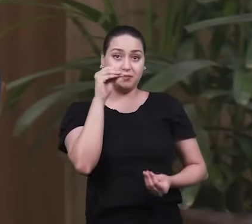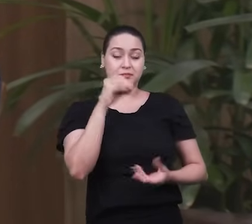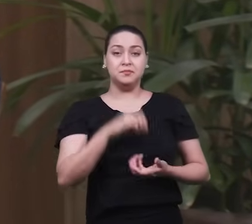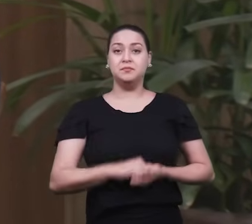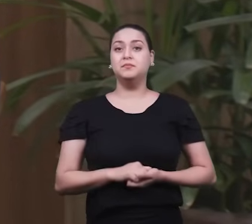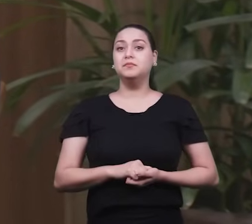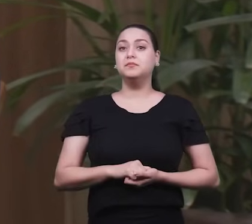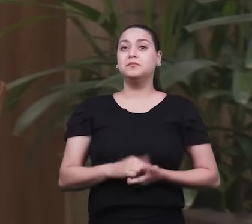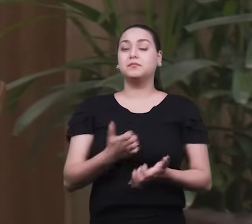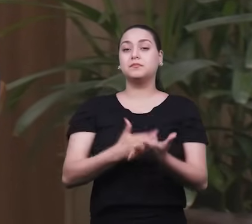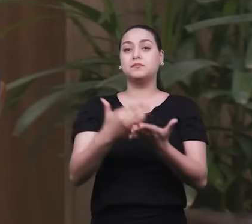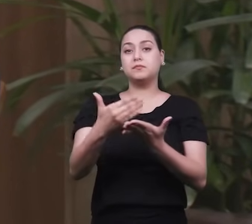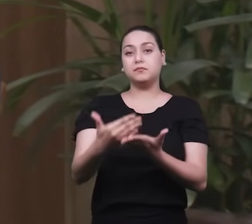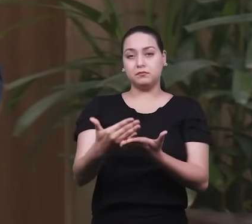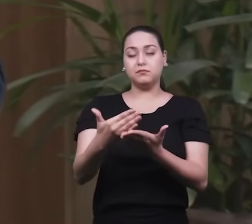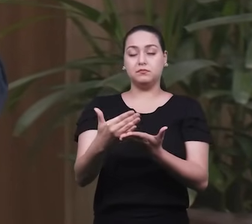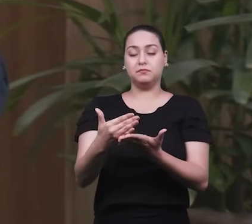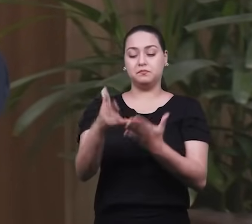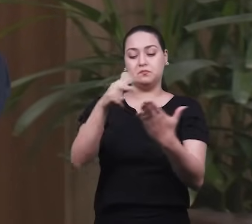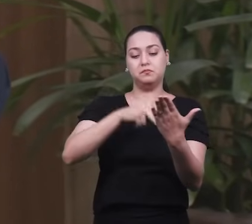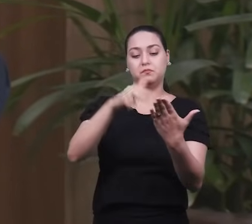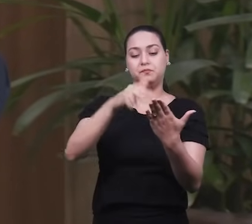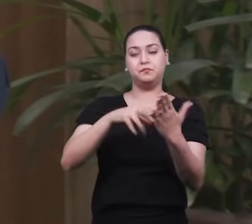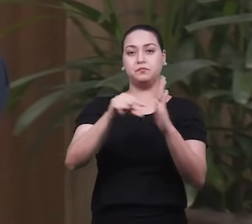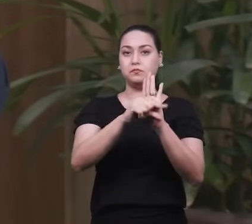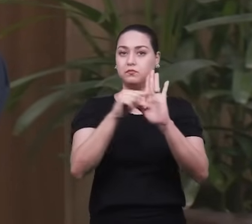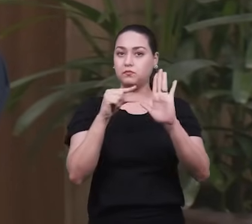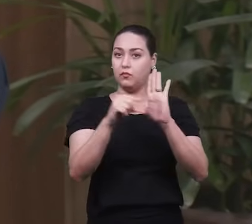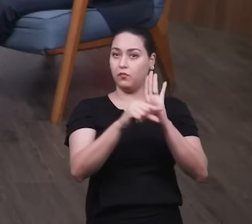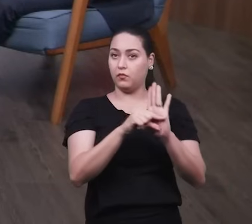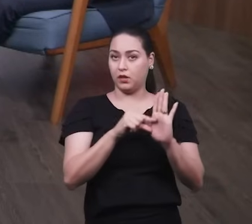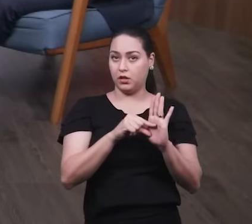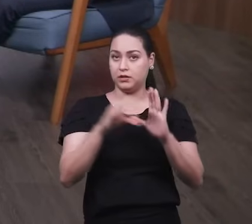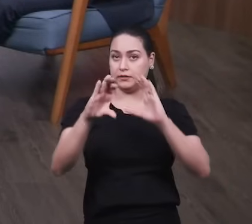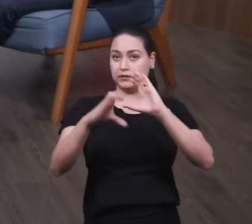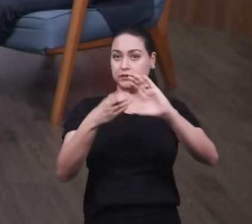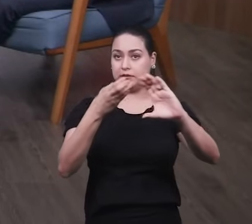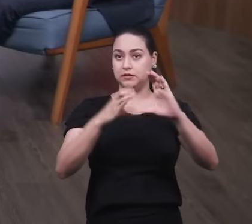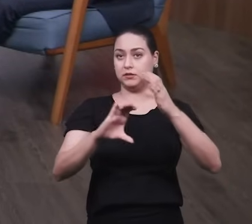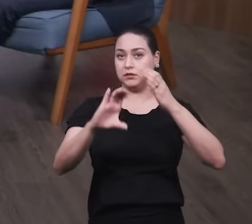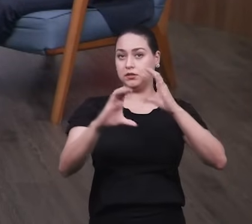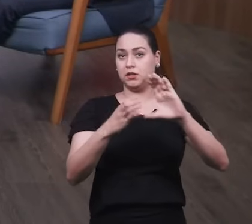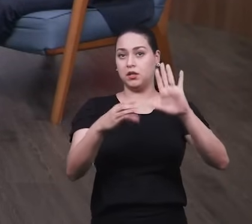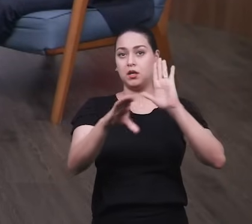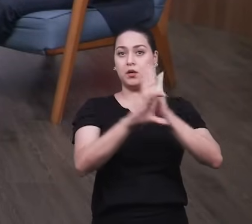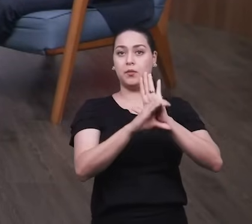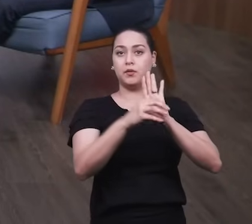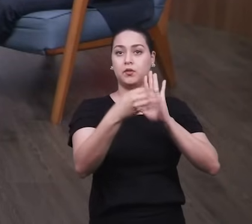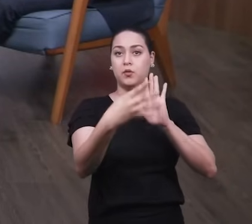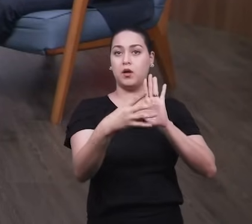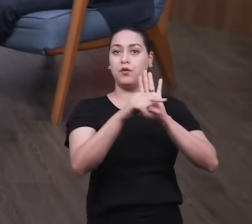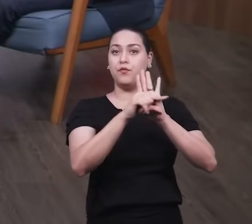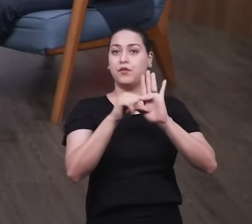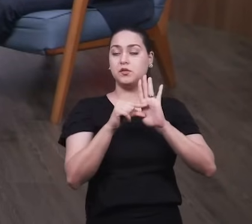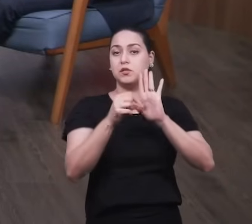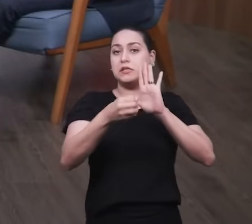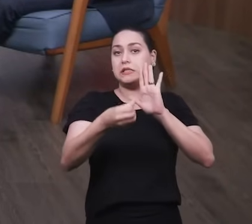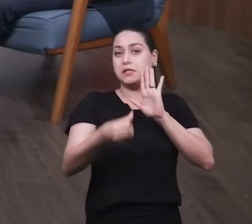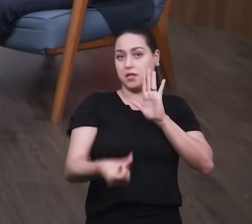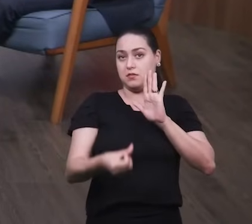Eu vou começar, Daniel e Adriano, lendo um versículo que está em Cantares, capítulo